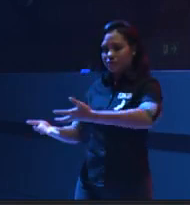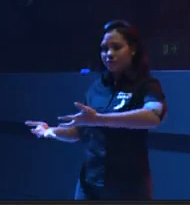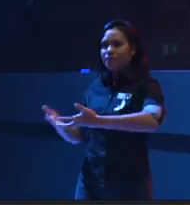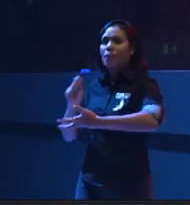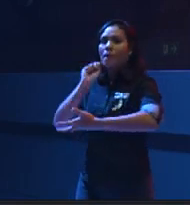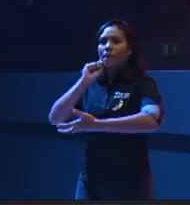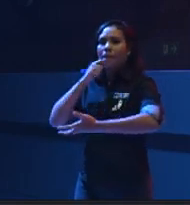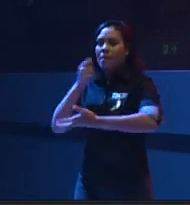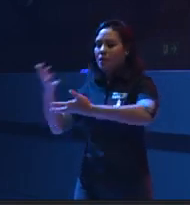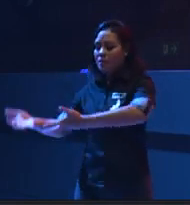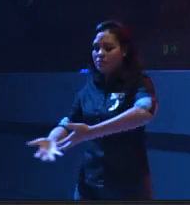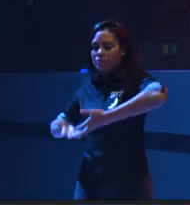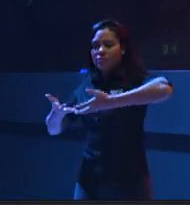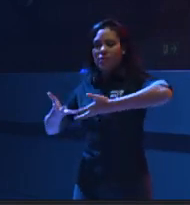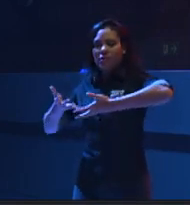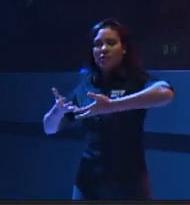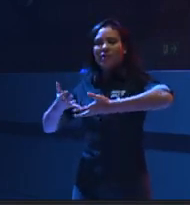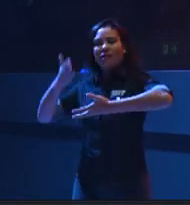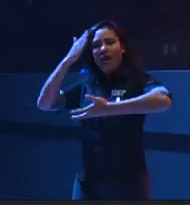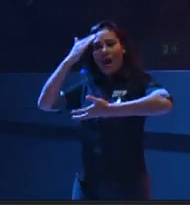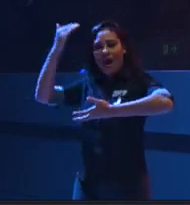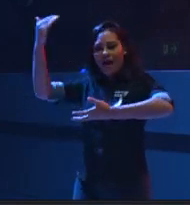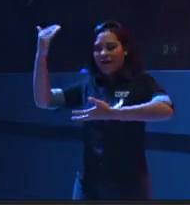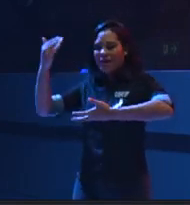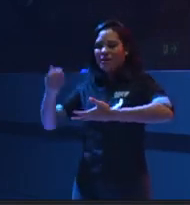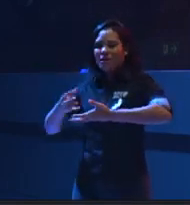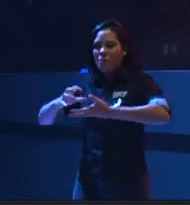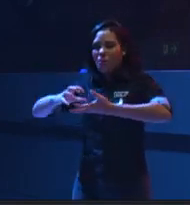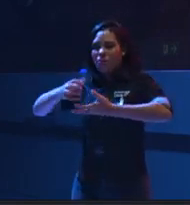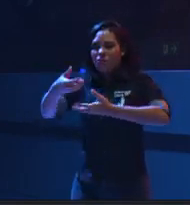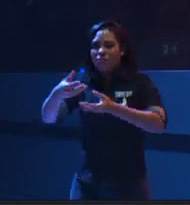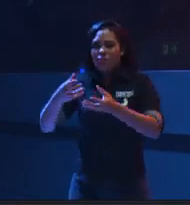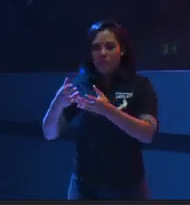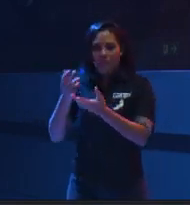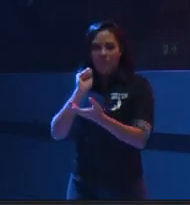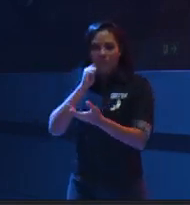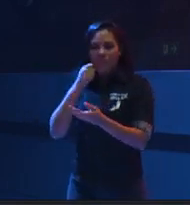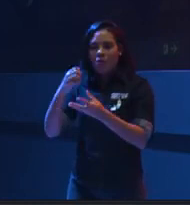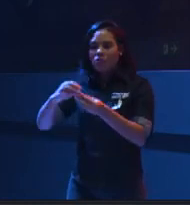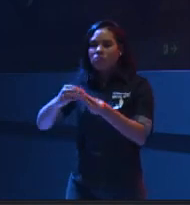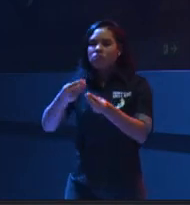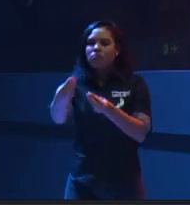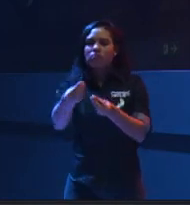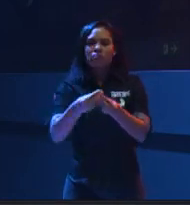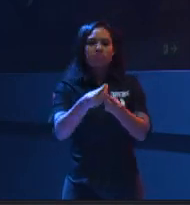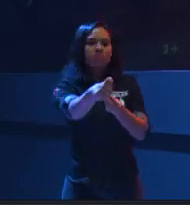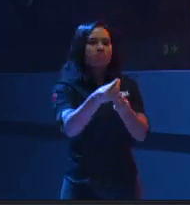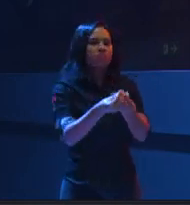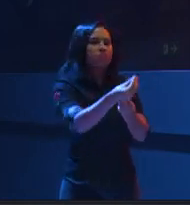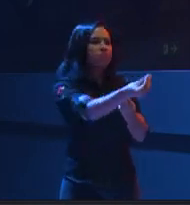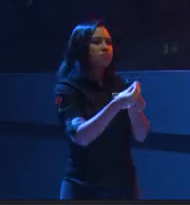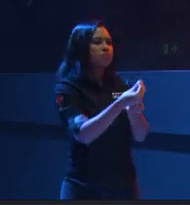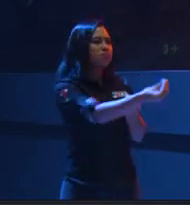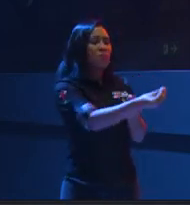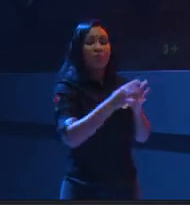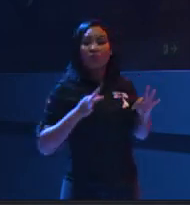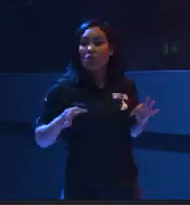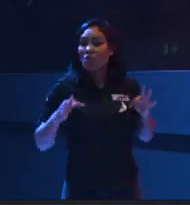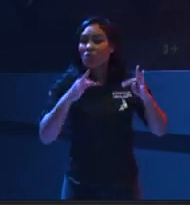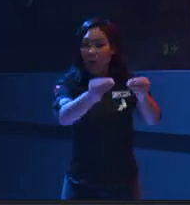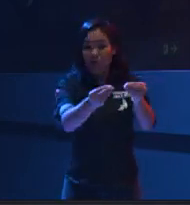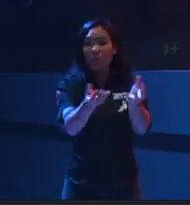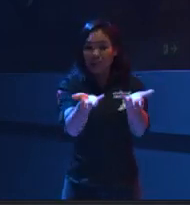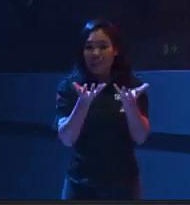graças e os partiu entre os que estavam assentados tanto quanto queriam